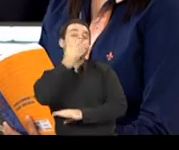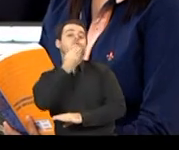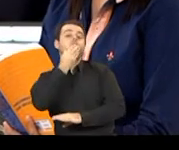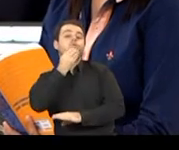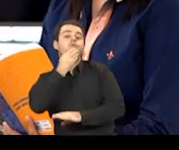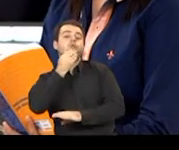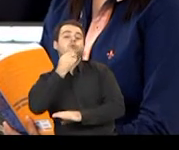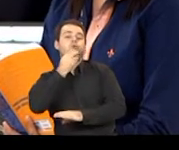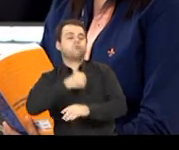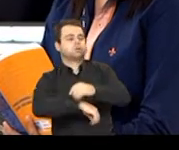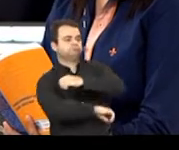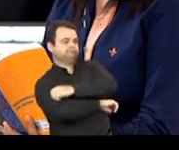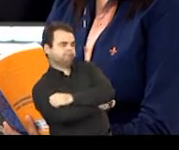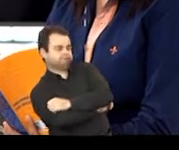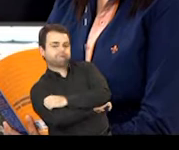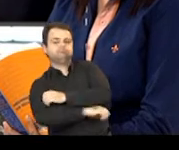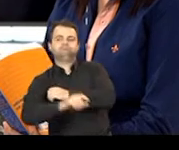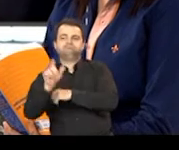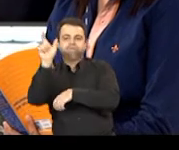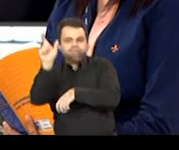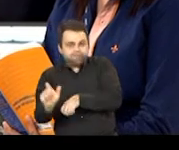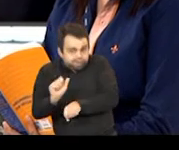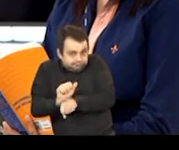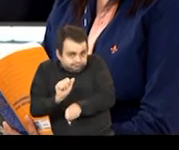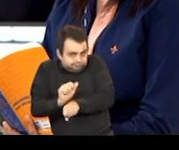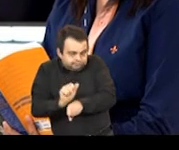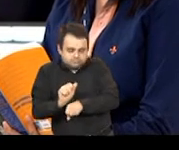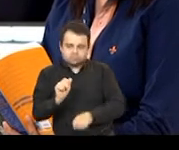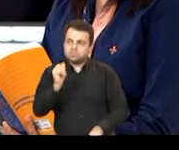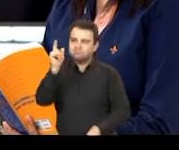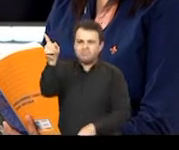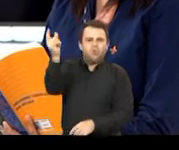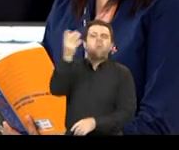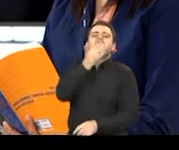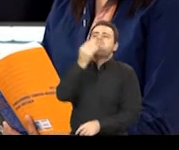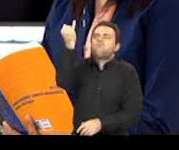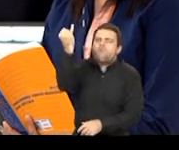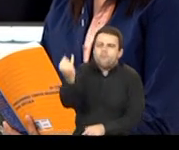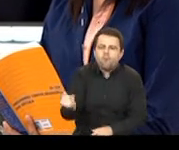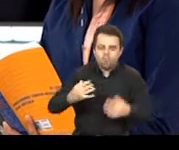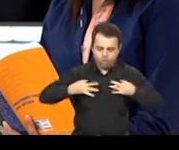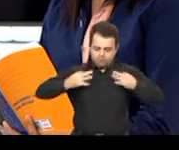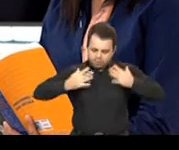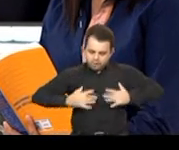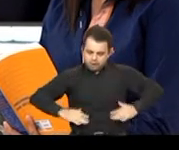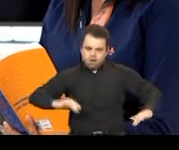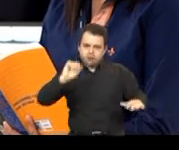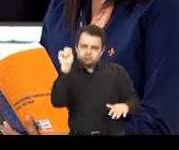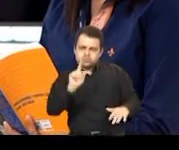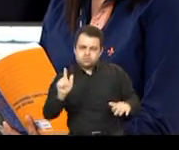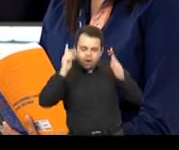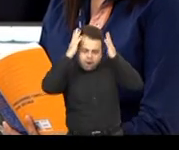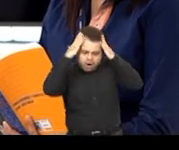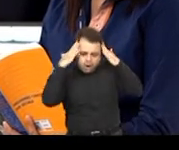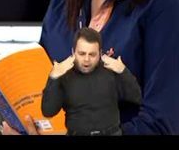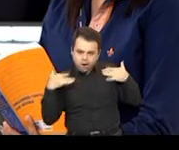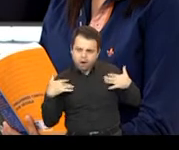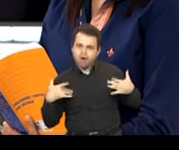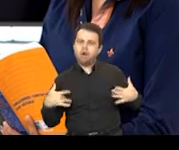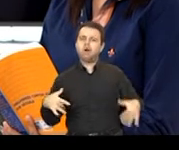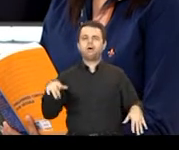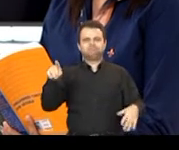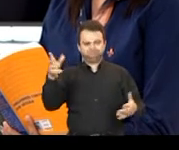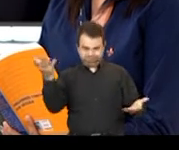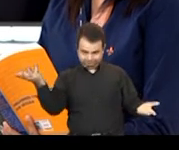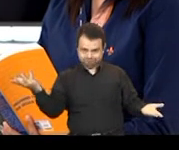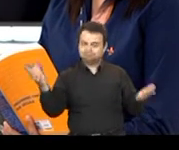árvore. Esguio e magro, metido num longo blusão azul marinho, cabelos crescidos e